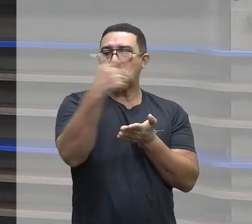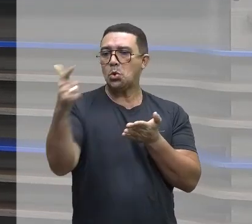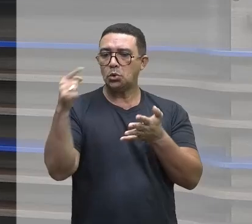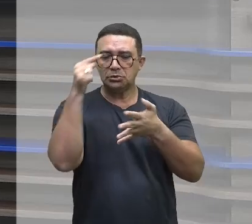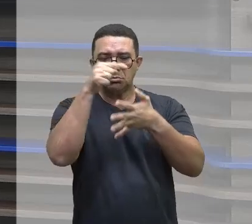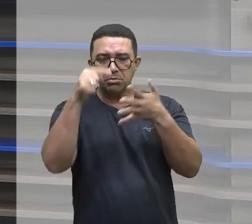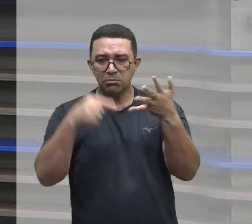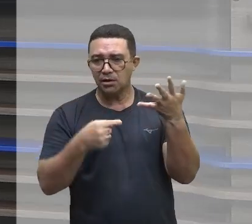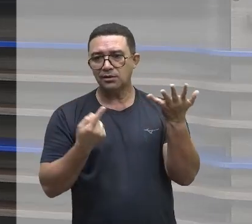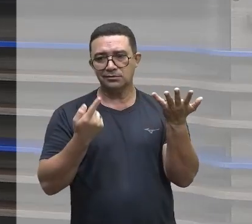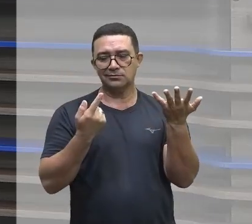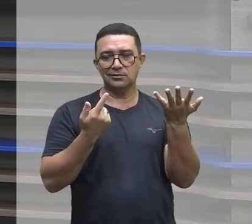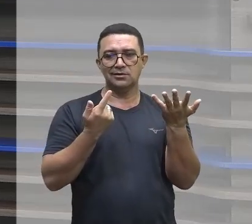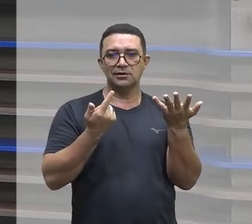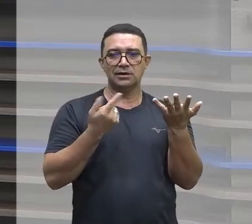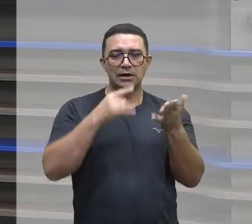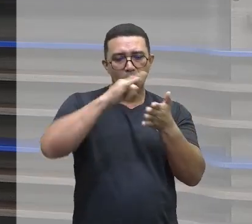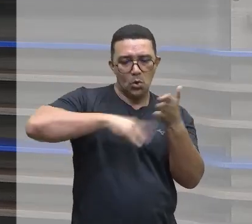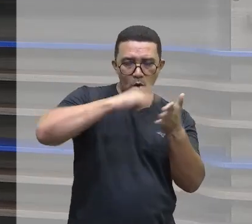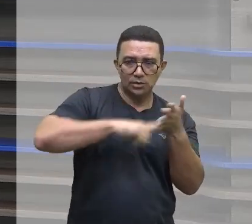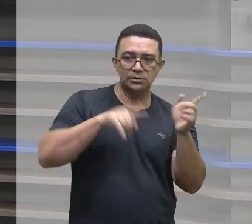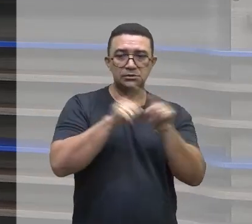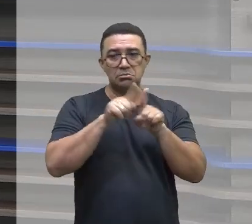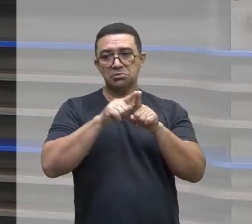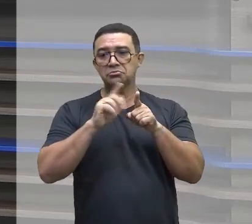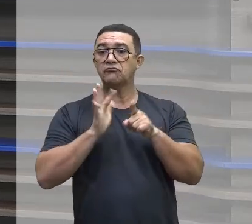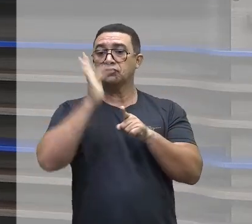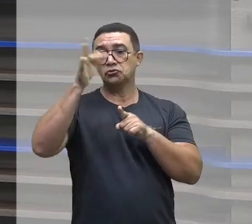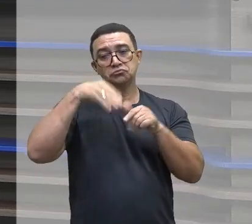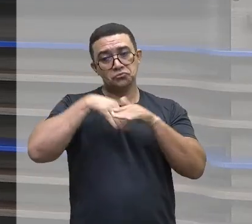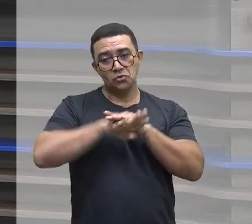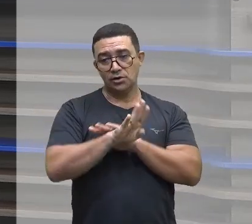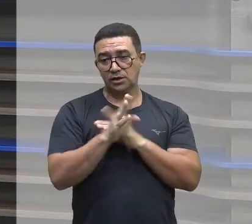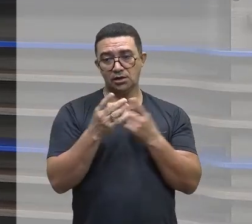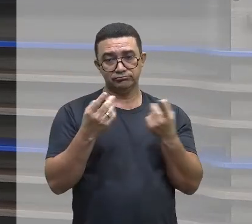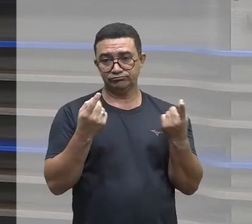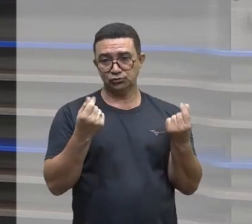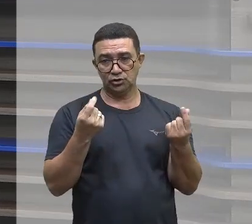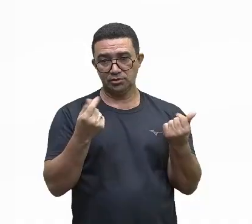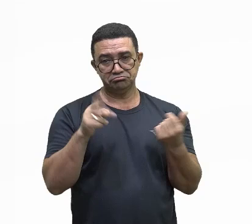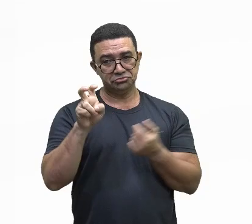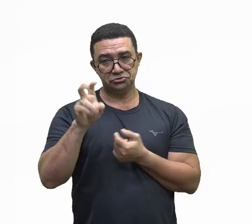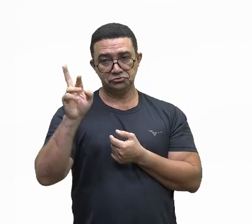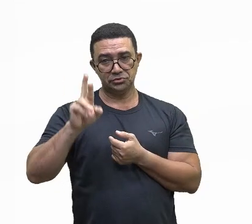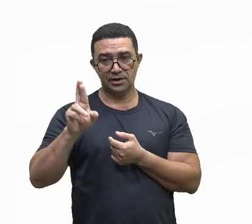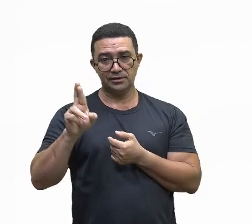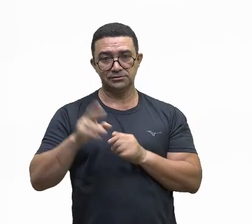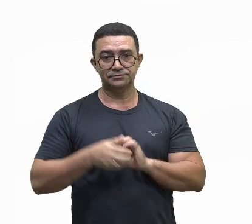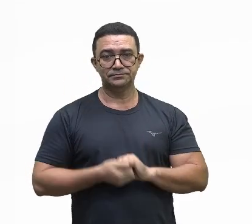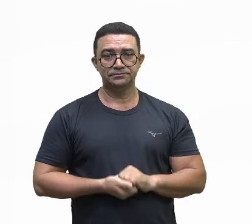então juntar para investir, para guardar para o seu futuro. Vamos ver o que a gente tem mais aqui.